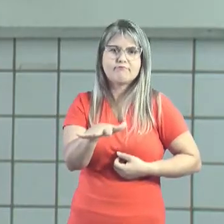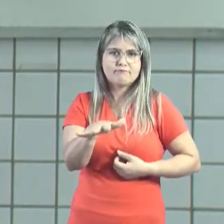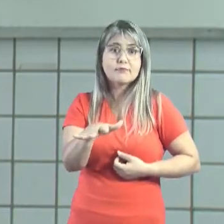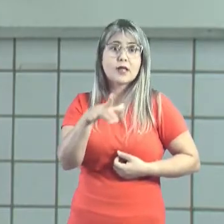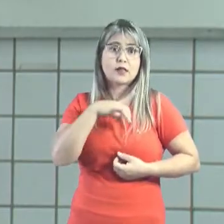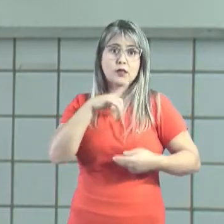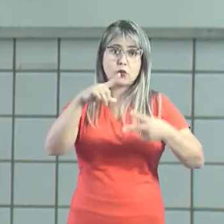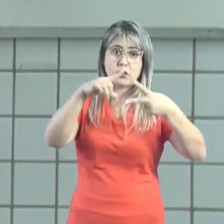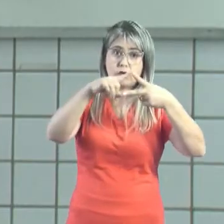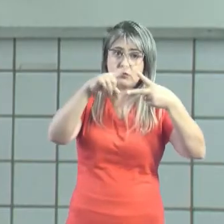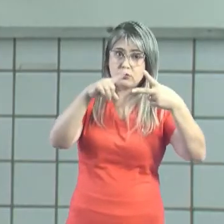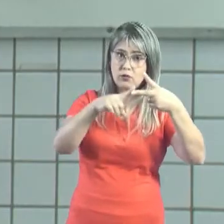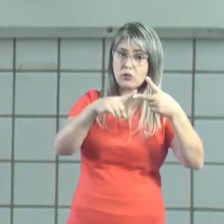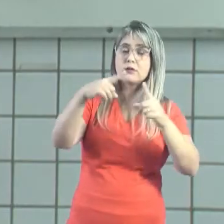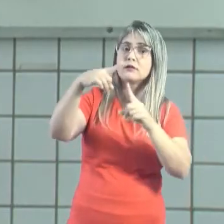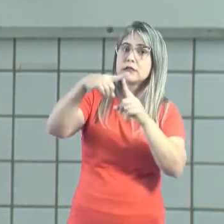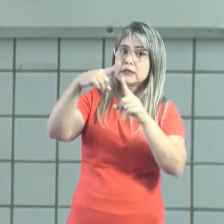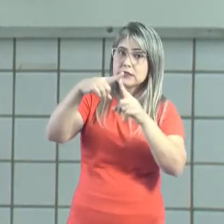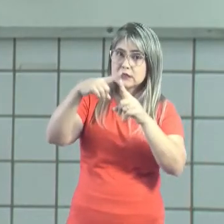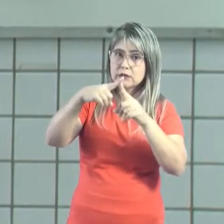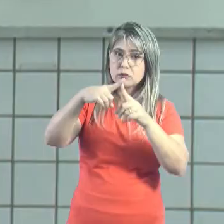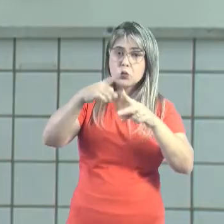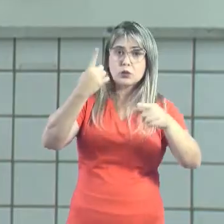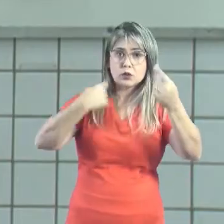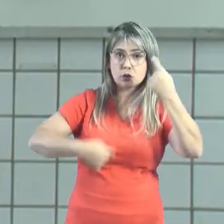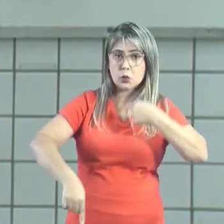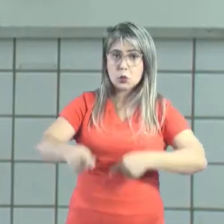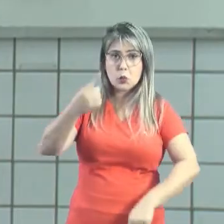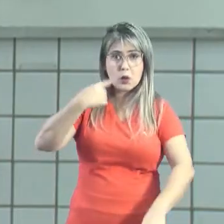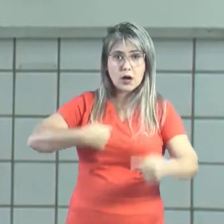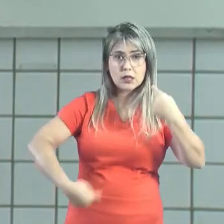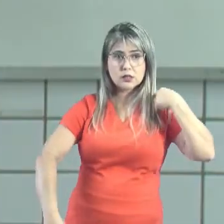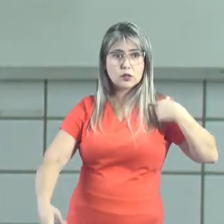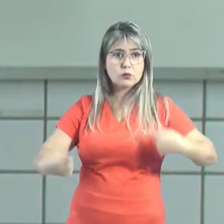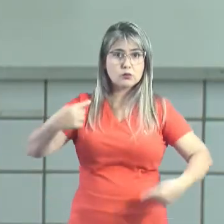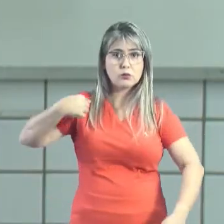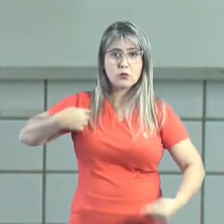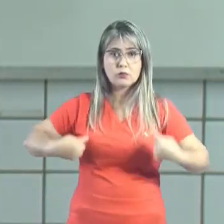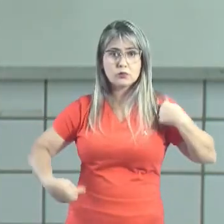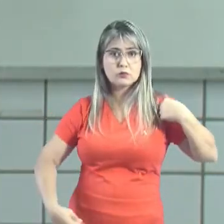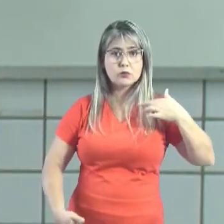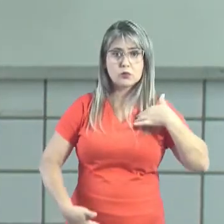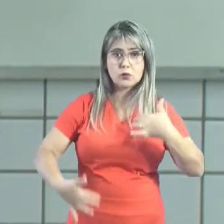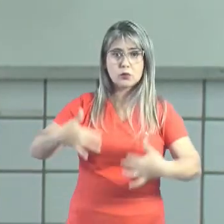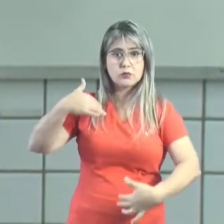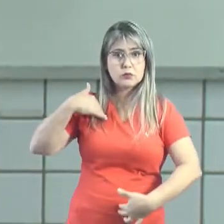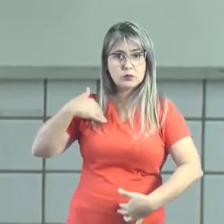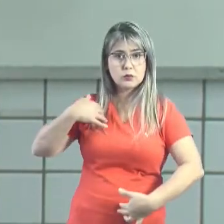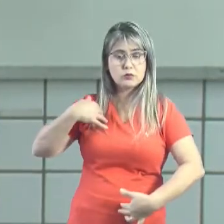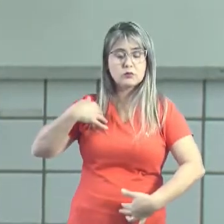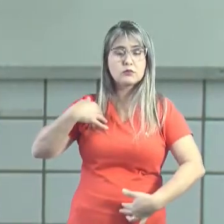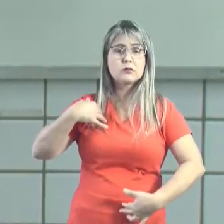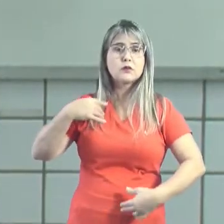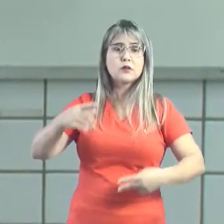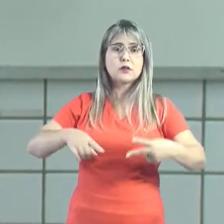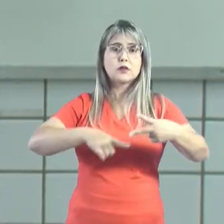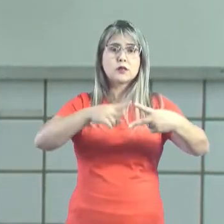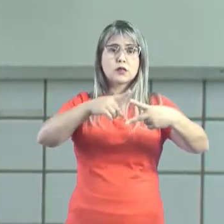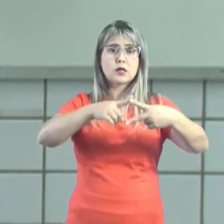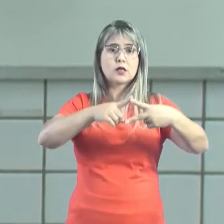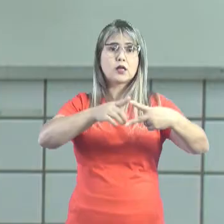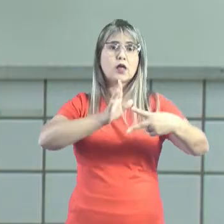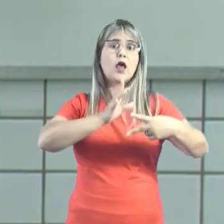circulação, também chamada de sistêmica, e a pequena circulação, também chamada de circulação pulmonar. Tá